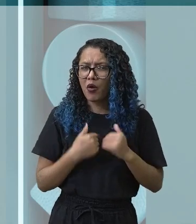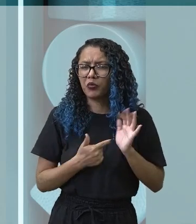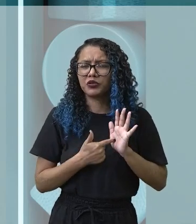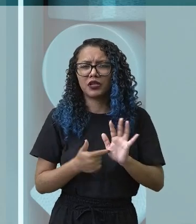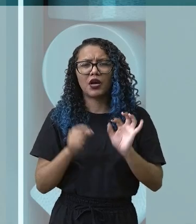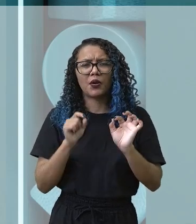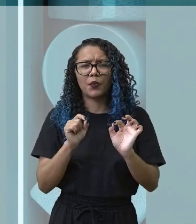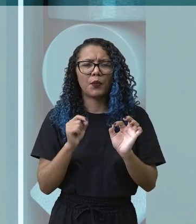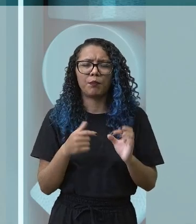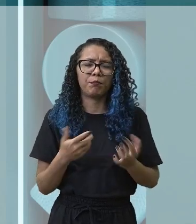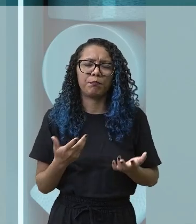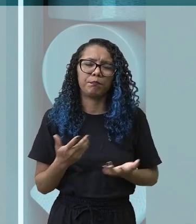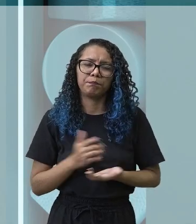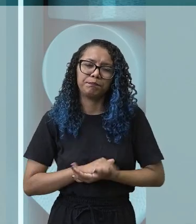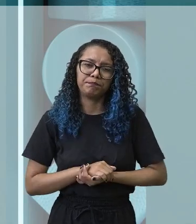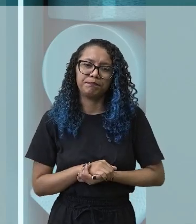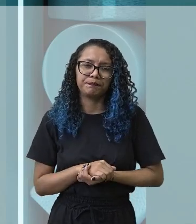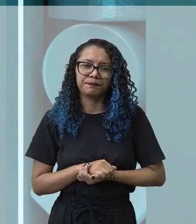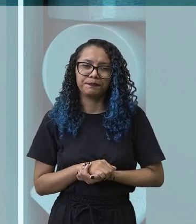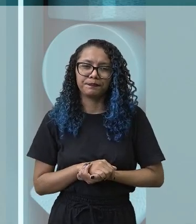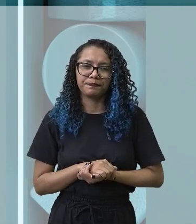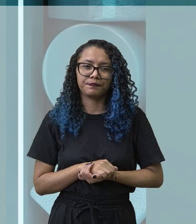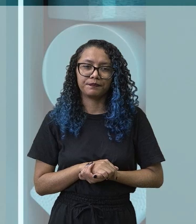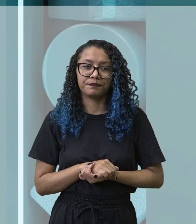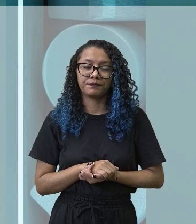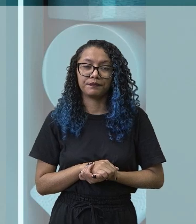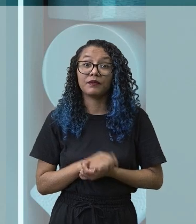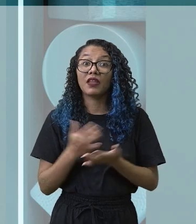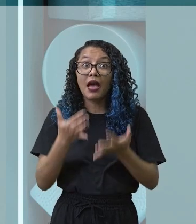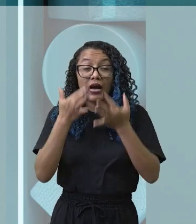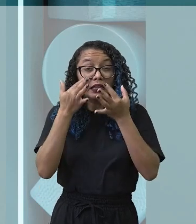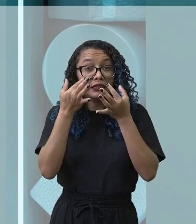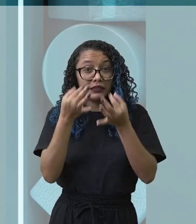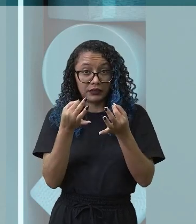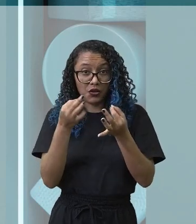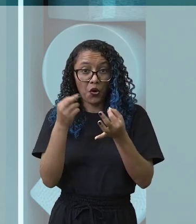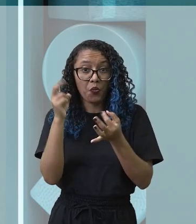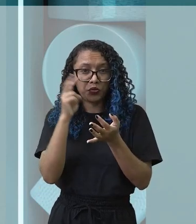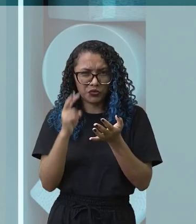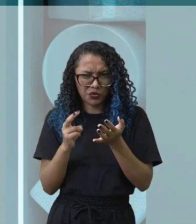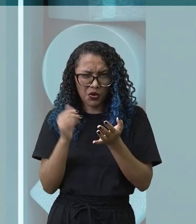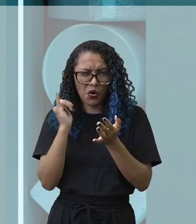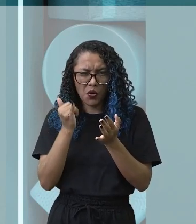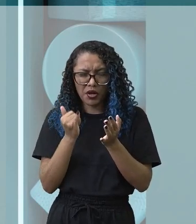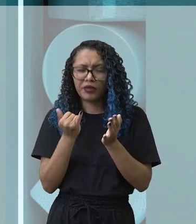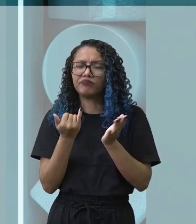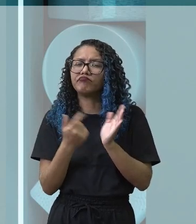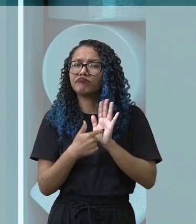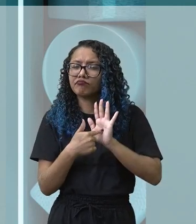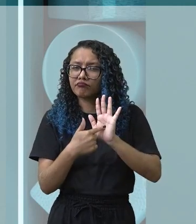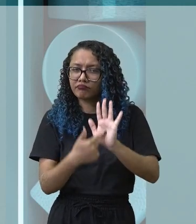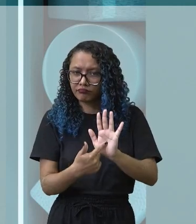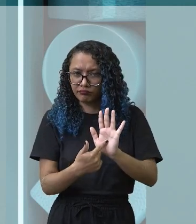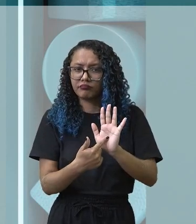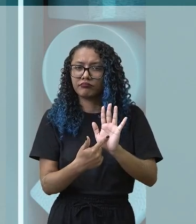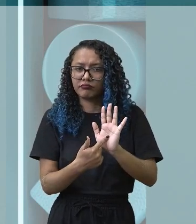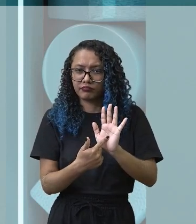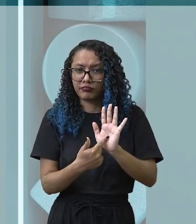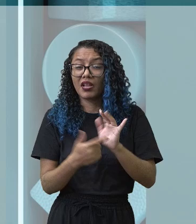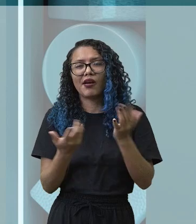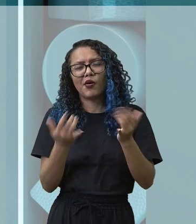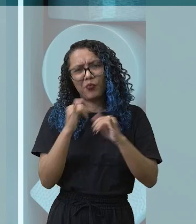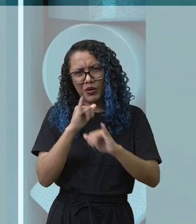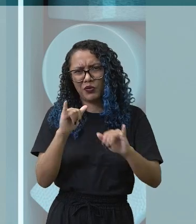convidaria para um audio of para uma história uma narração na verdade não é uma história é uma